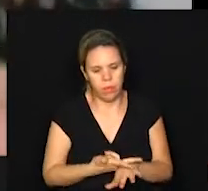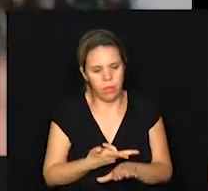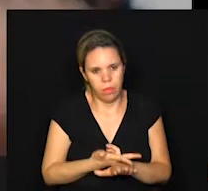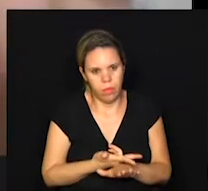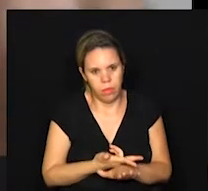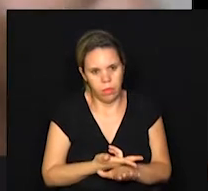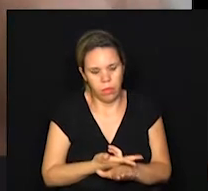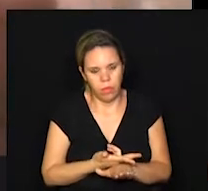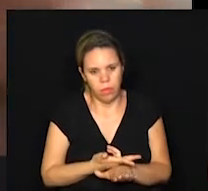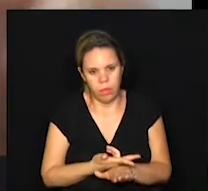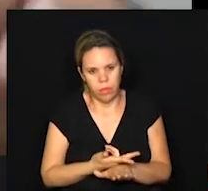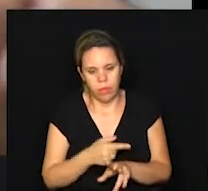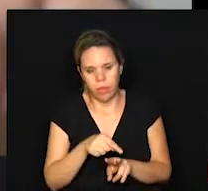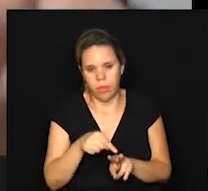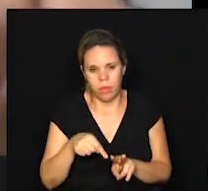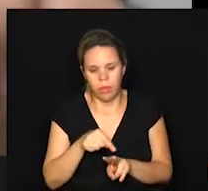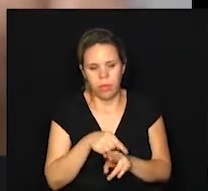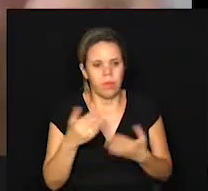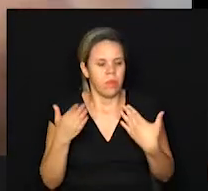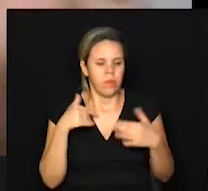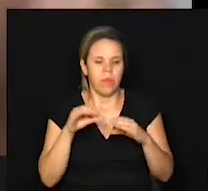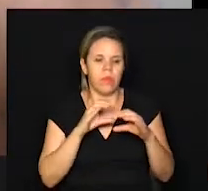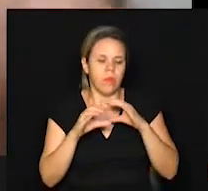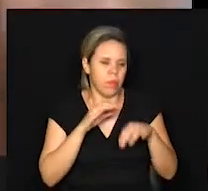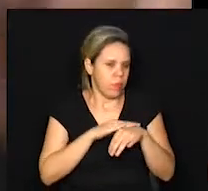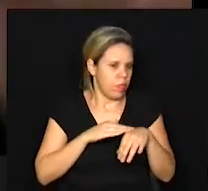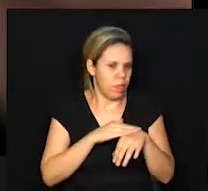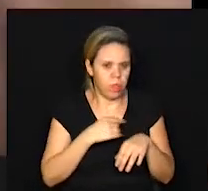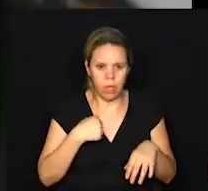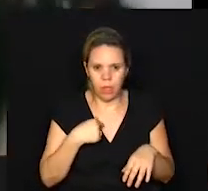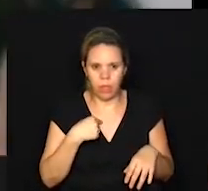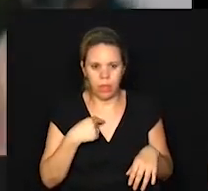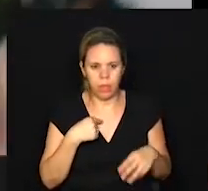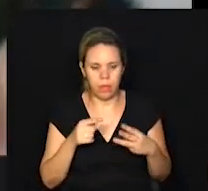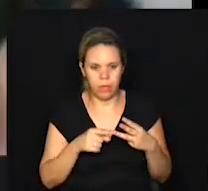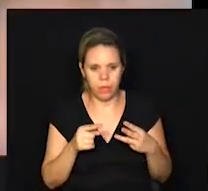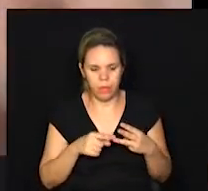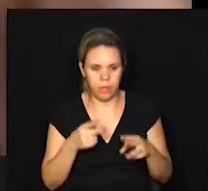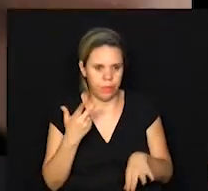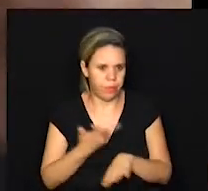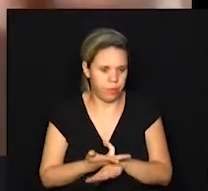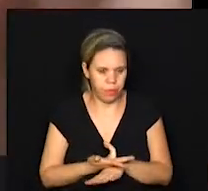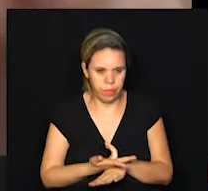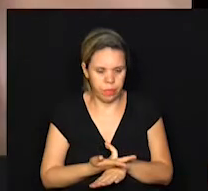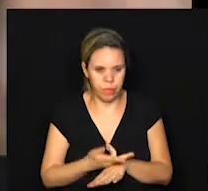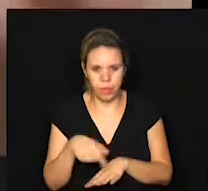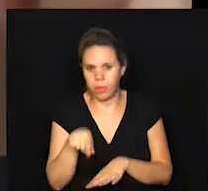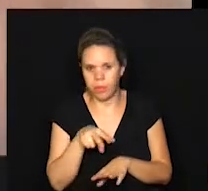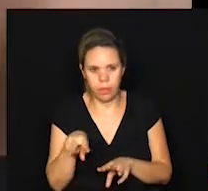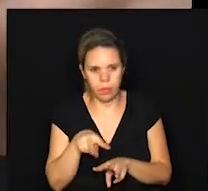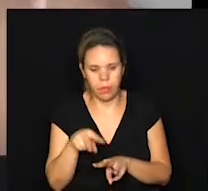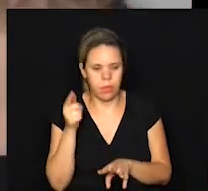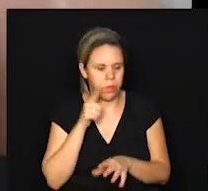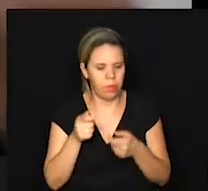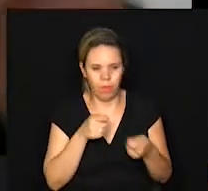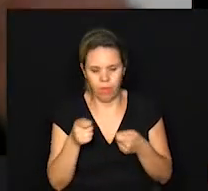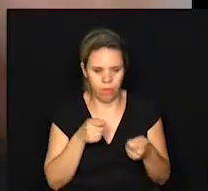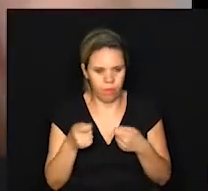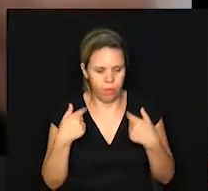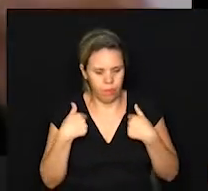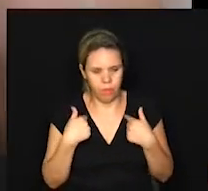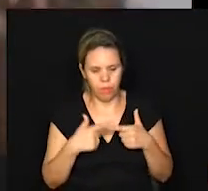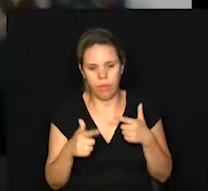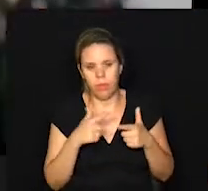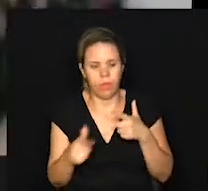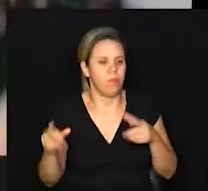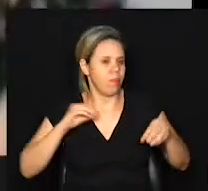psiquiatra, e os 2, conversando entre si, pediram que eu colocasse um terceiro psiquiatra, porque eles não estavam conseguindo lidar com o meu quadro